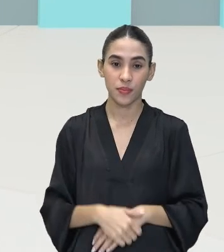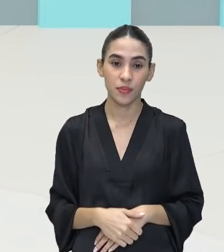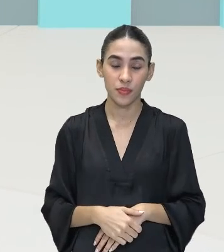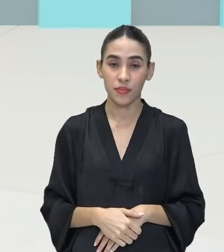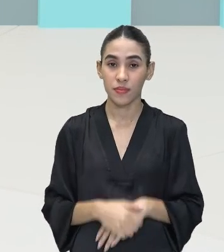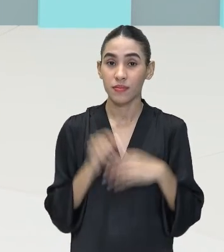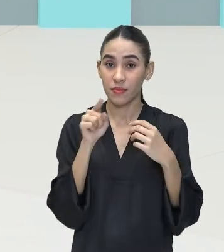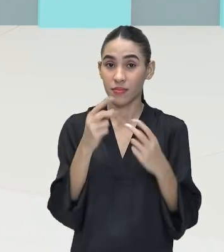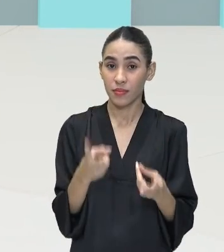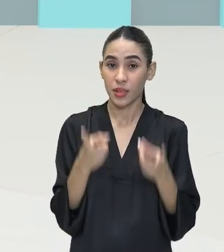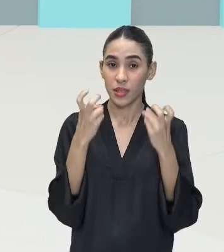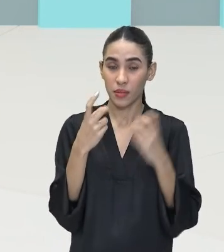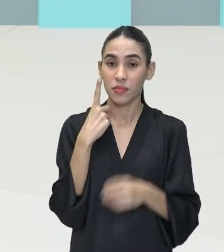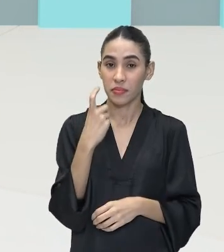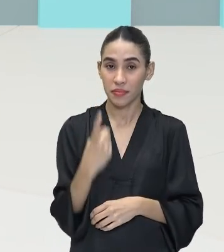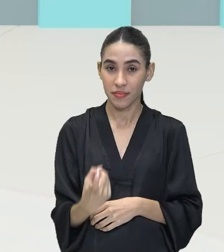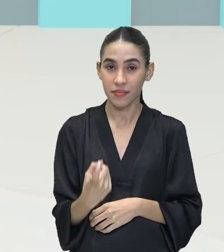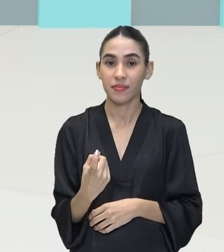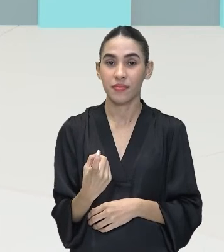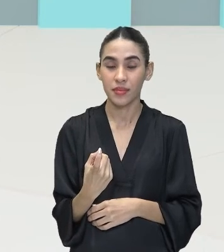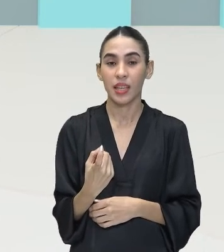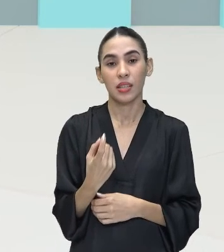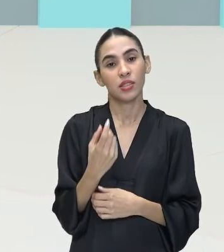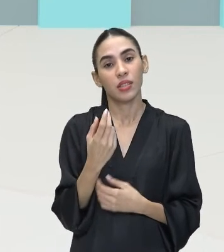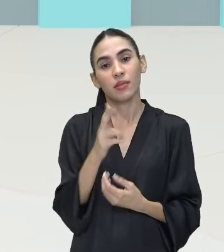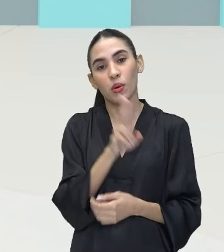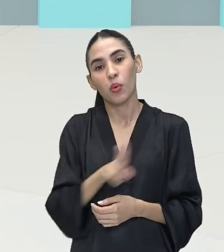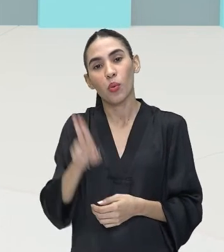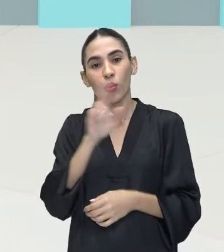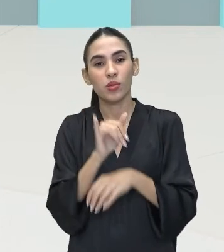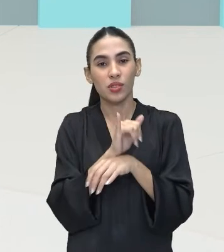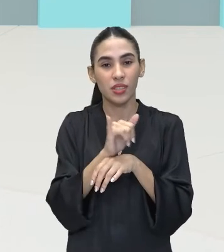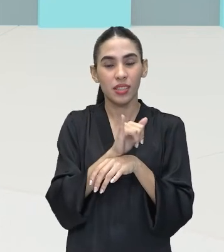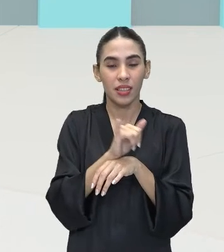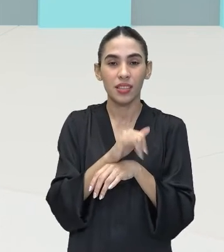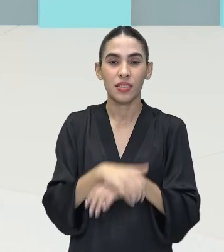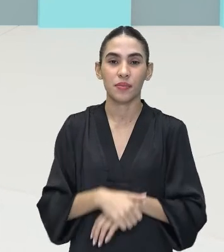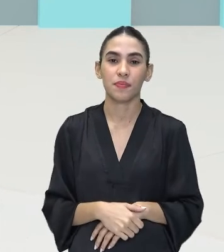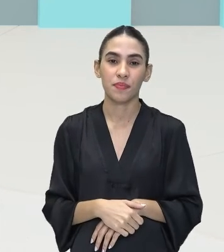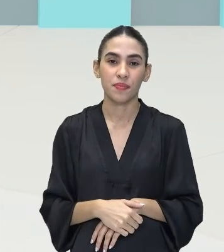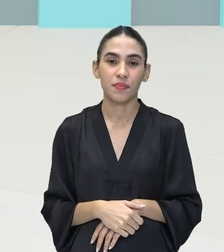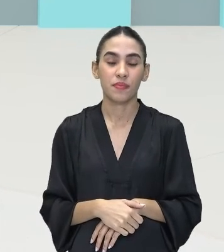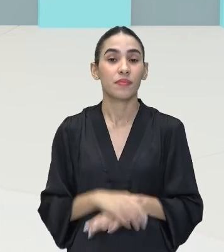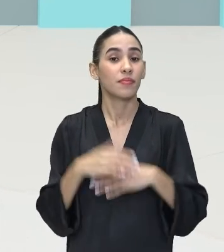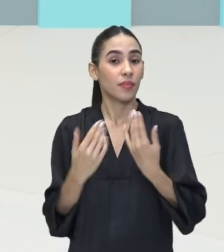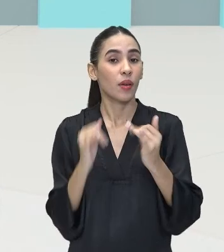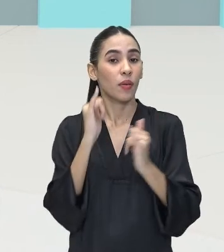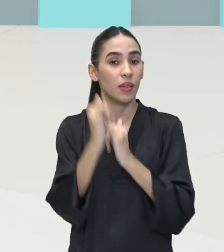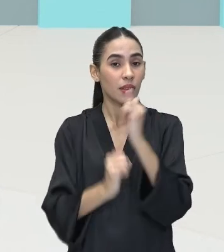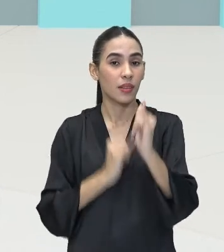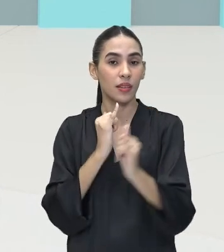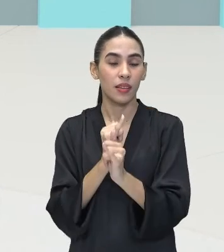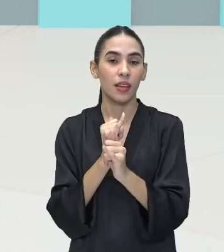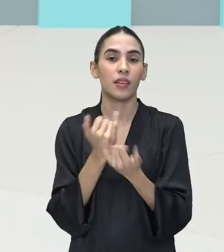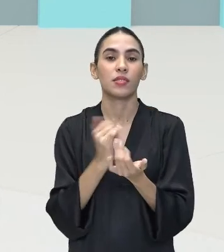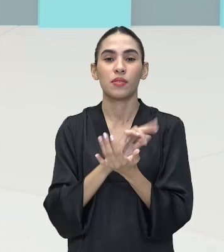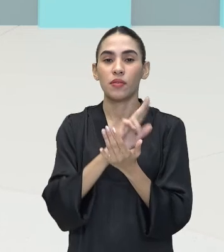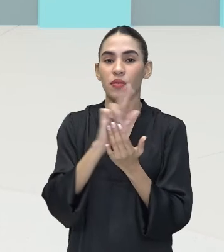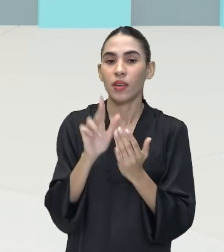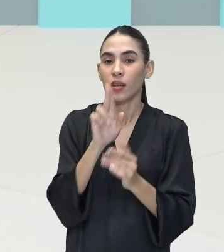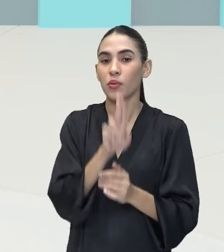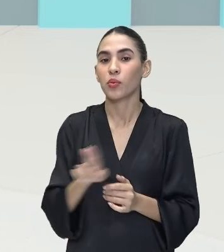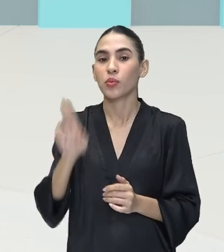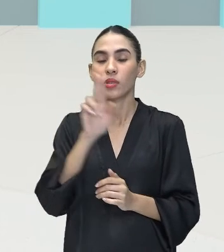só que interessante esse recurso que nós temos hoje, ou seja, a internet, né, isso, através